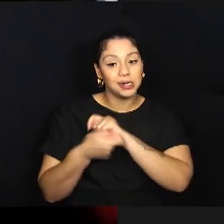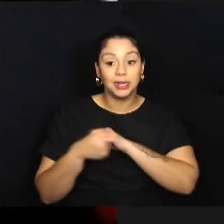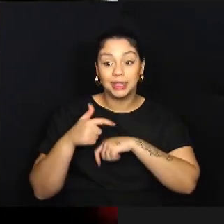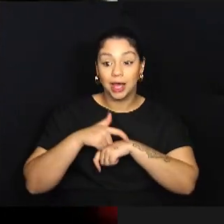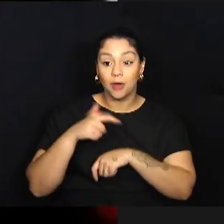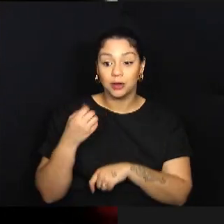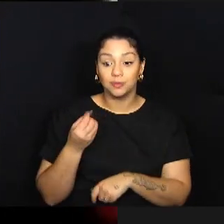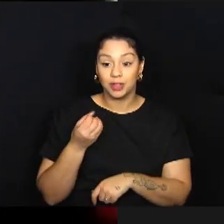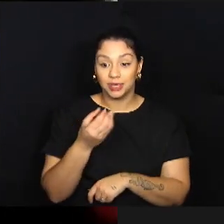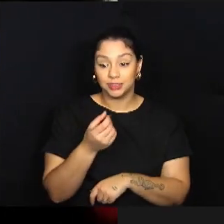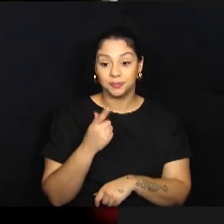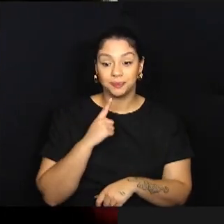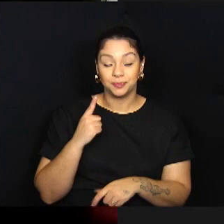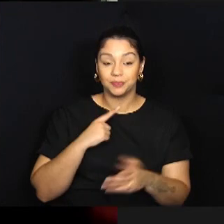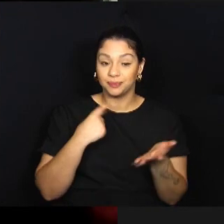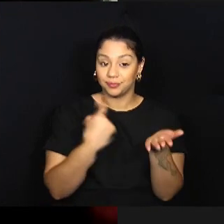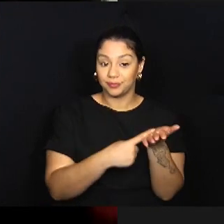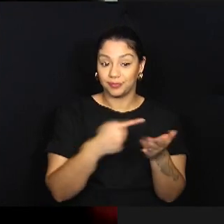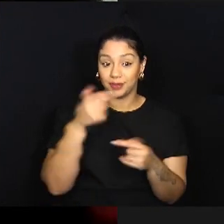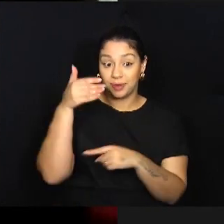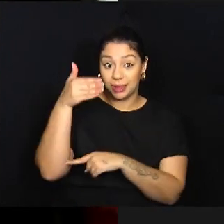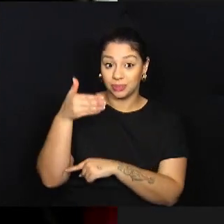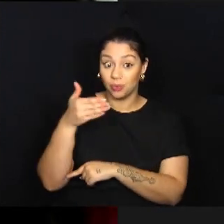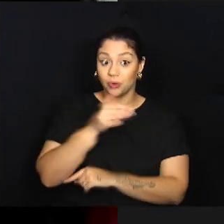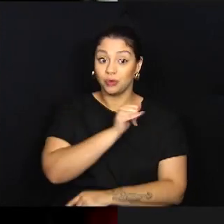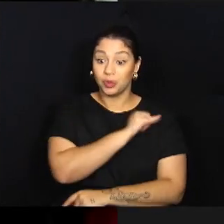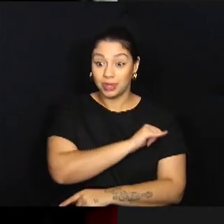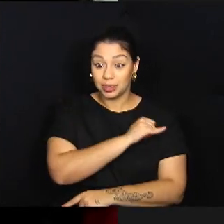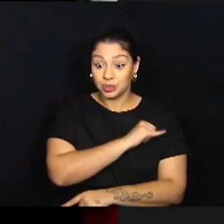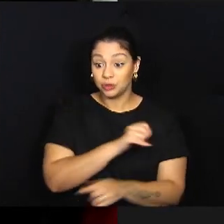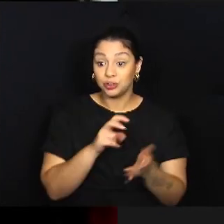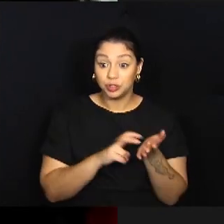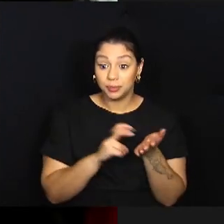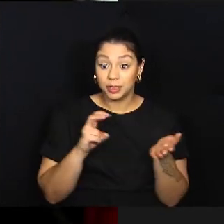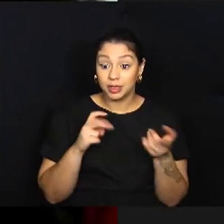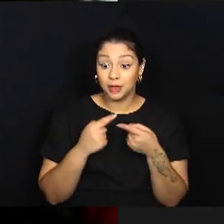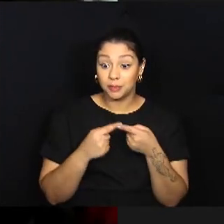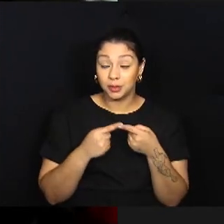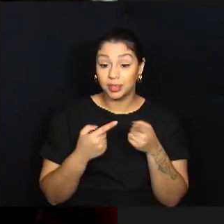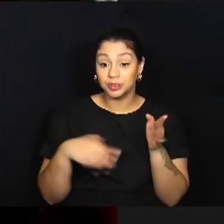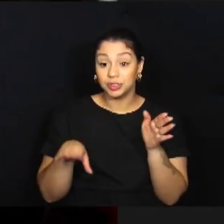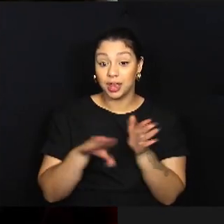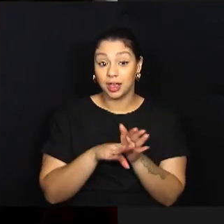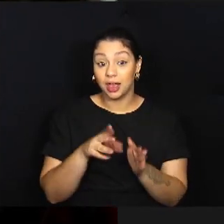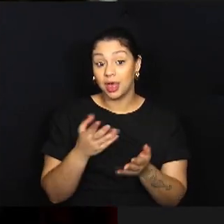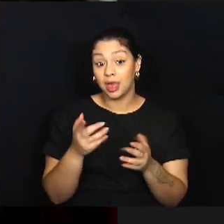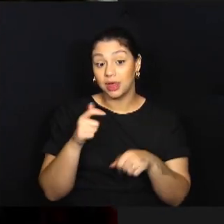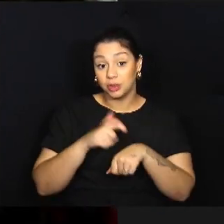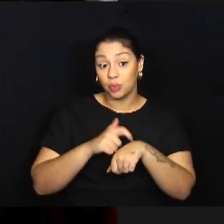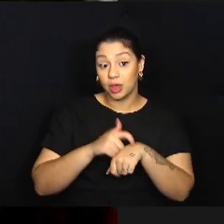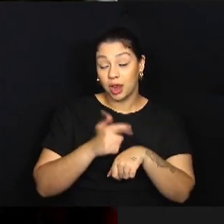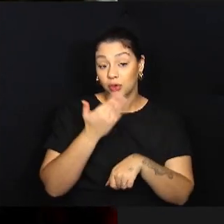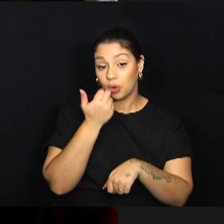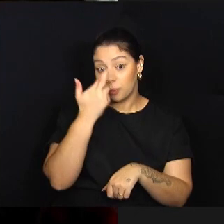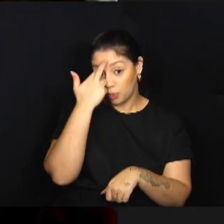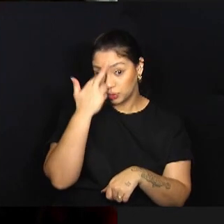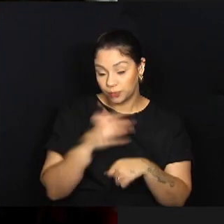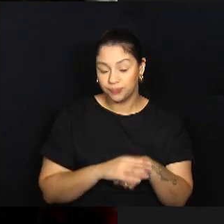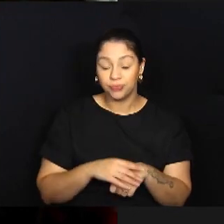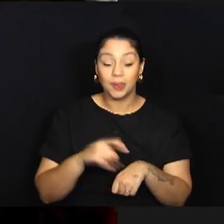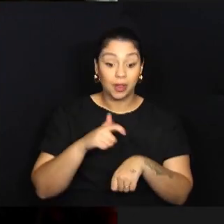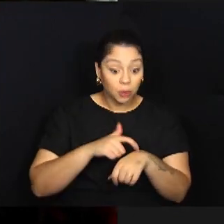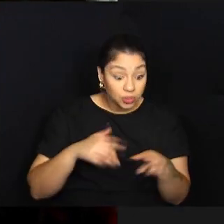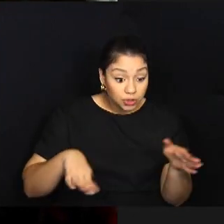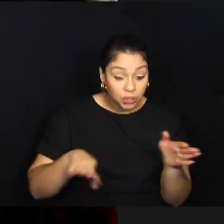gente reservou o hotel no Rio, né, de manhã, porque a gente ia entrar na hora do almoço. E aí, quando a gente chegou lá